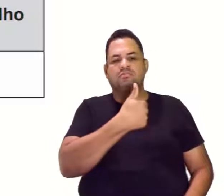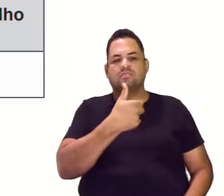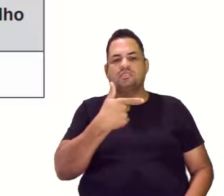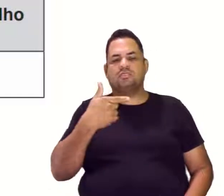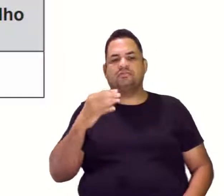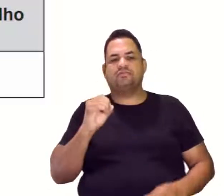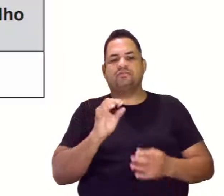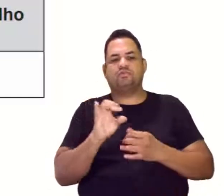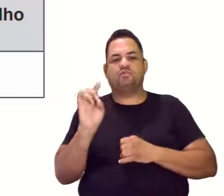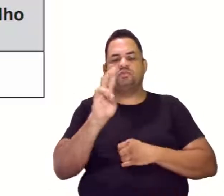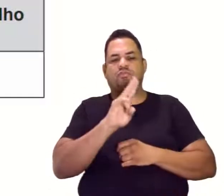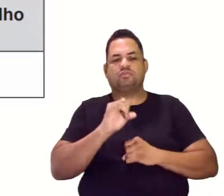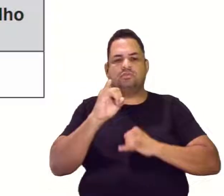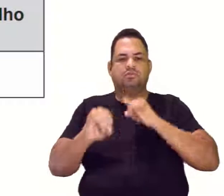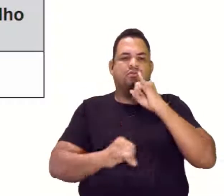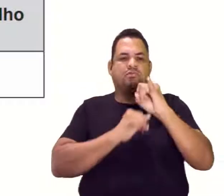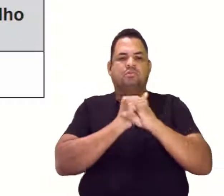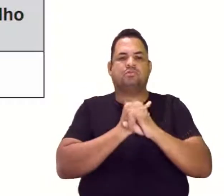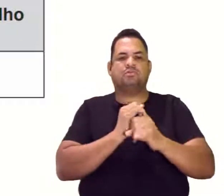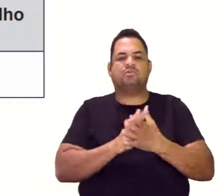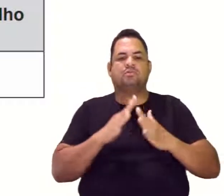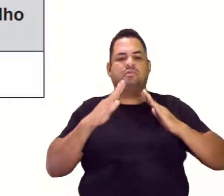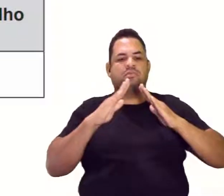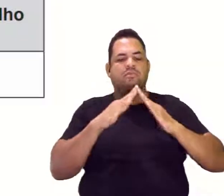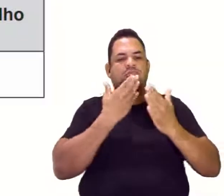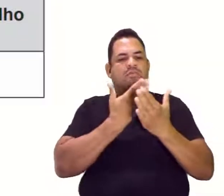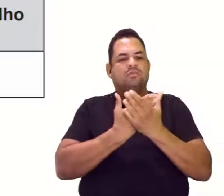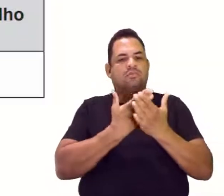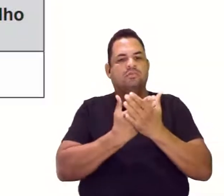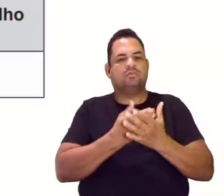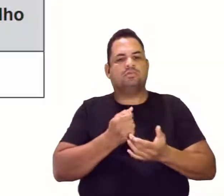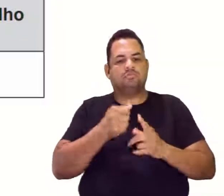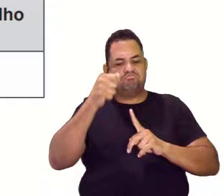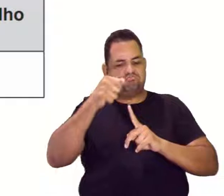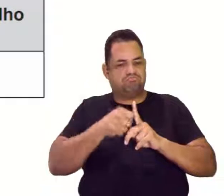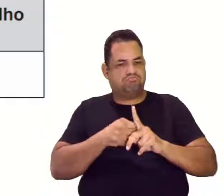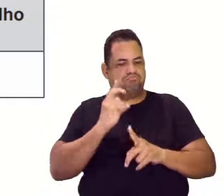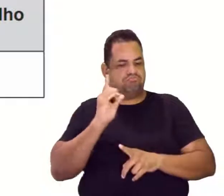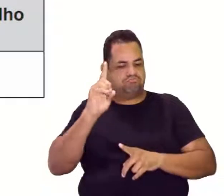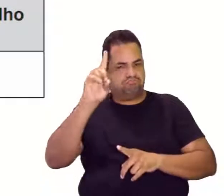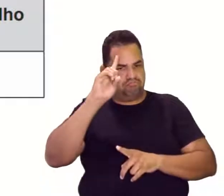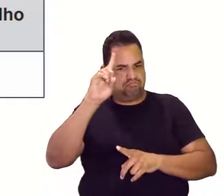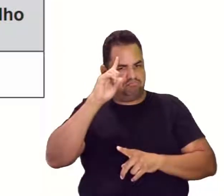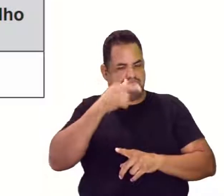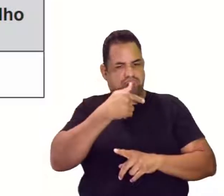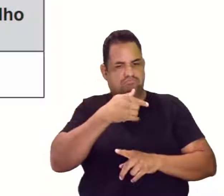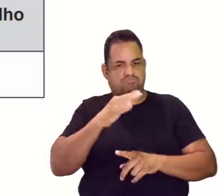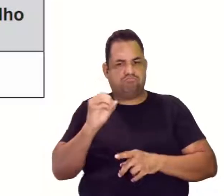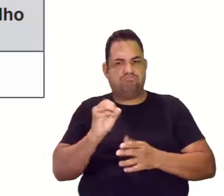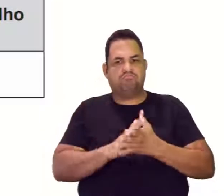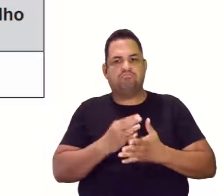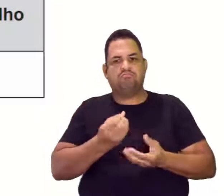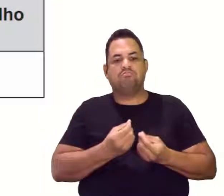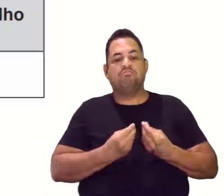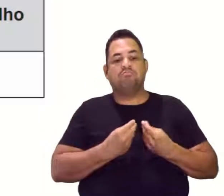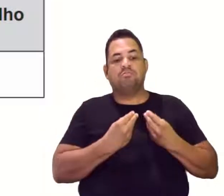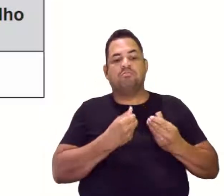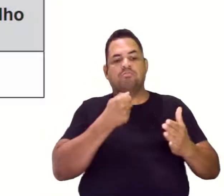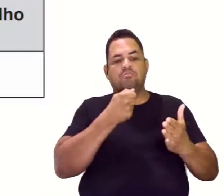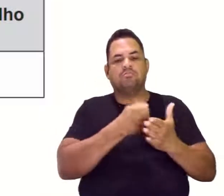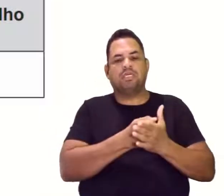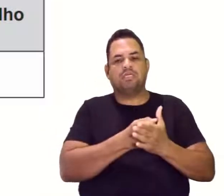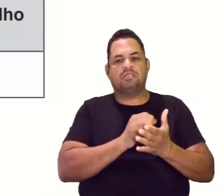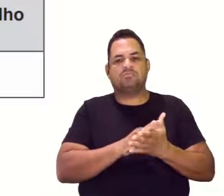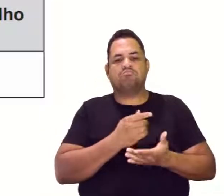com internet, gasta R$700 com mensalidade escolar e paga uma mesada de R$400 para o